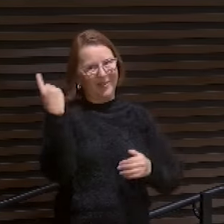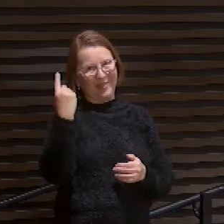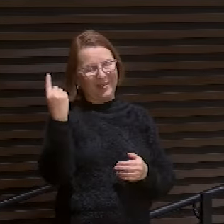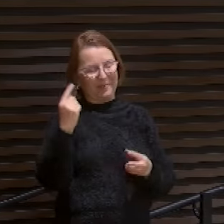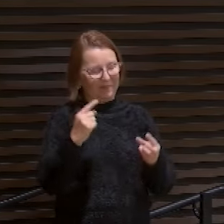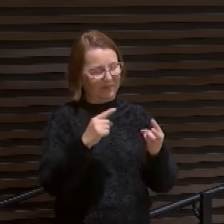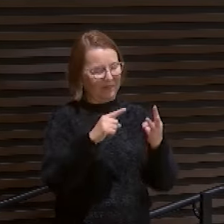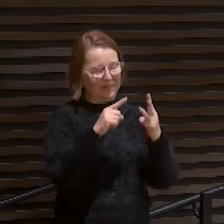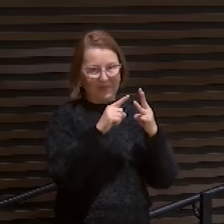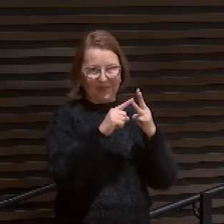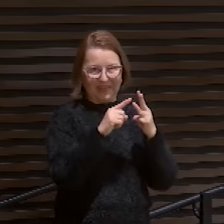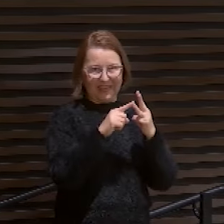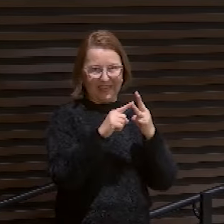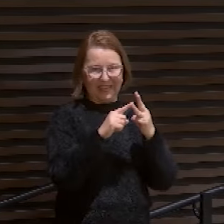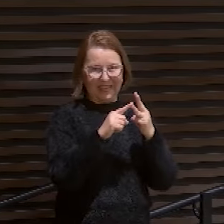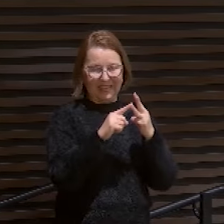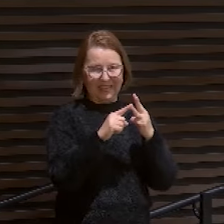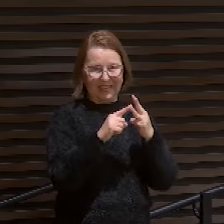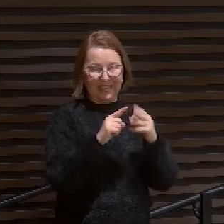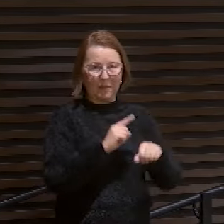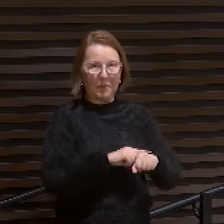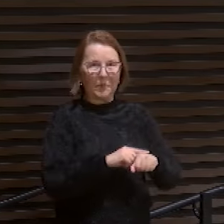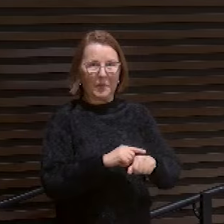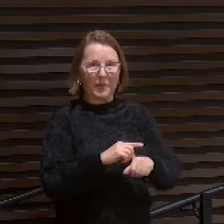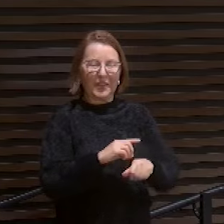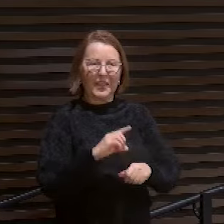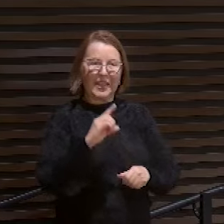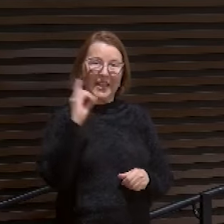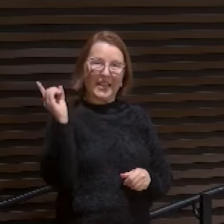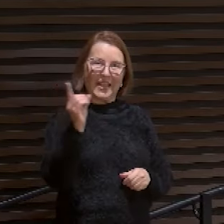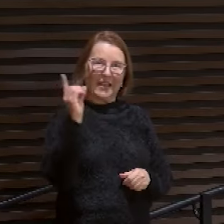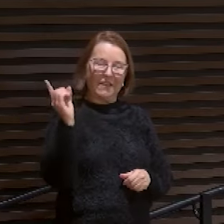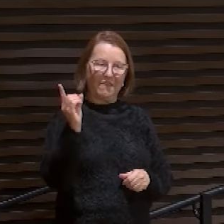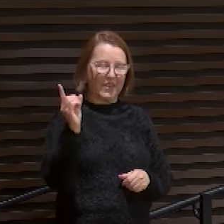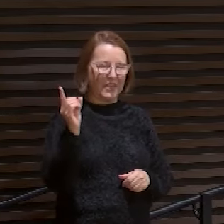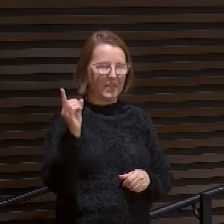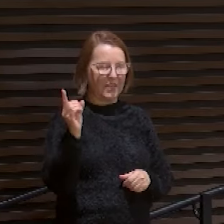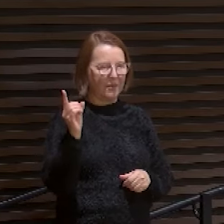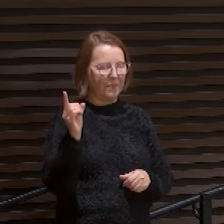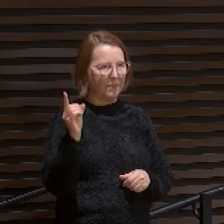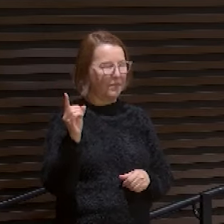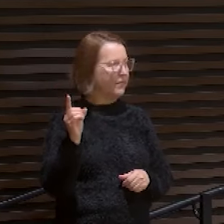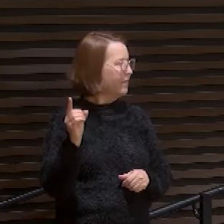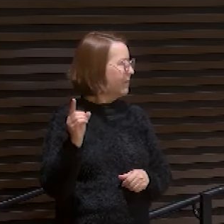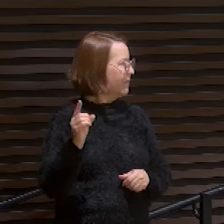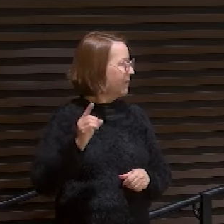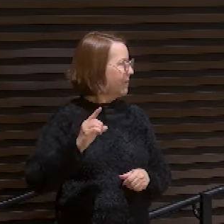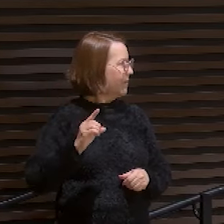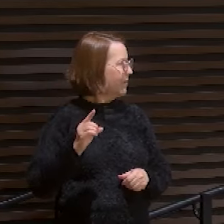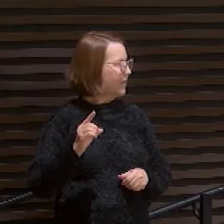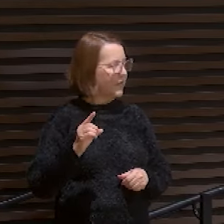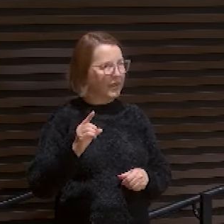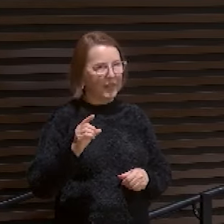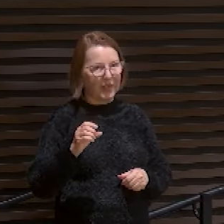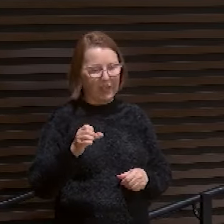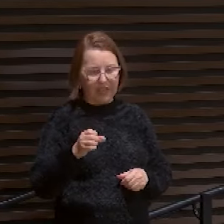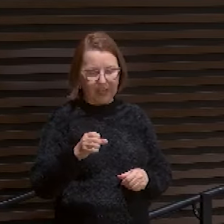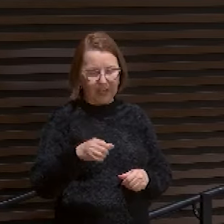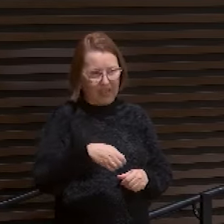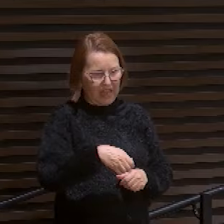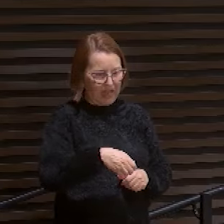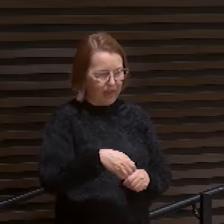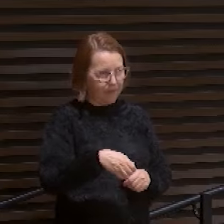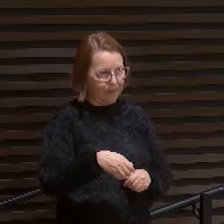terceira vez, quando Davi tira a bilha e a lança